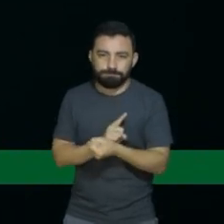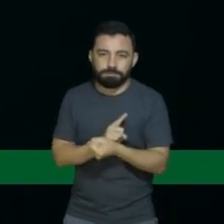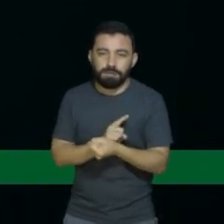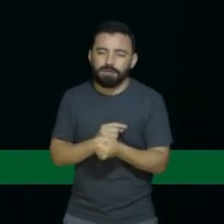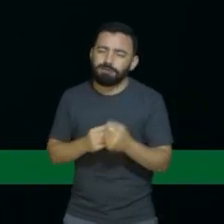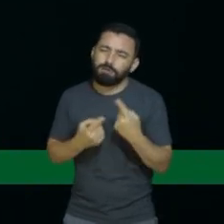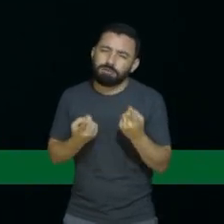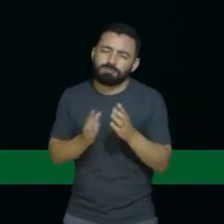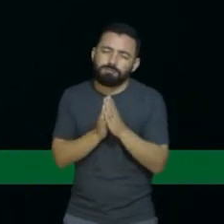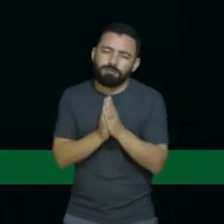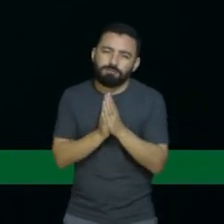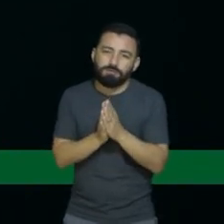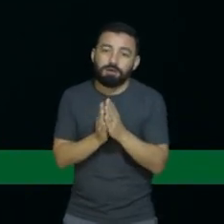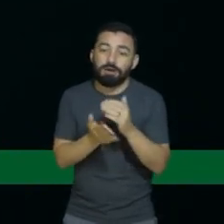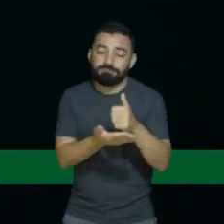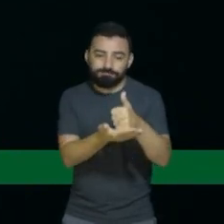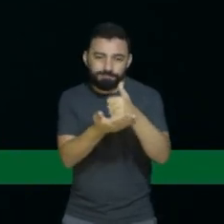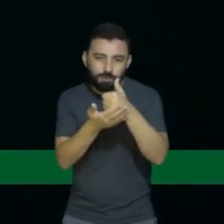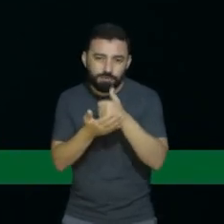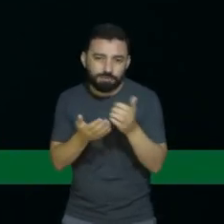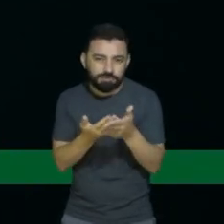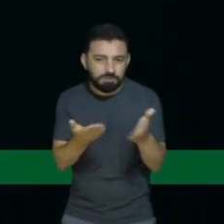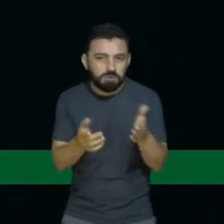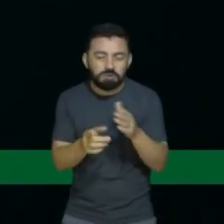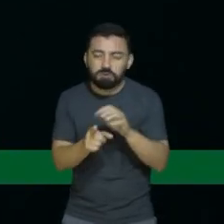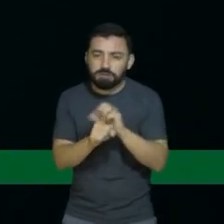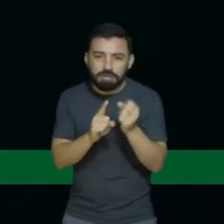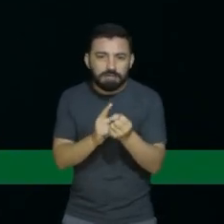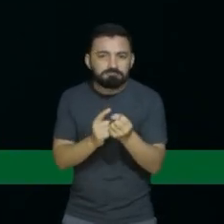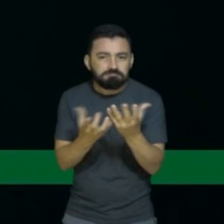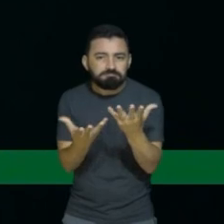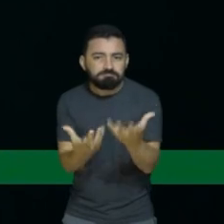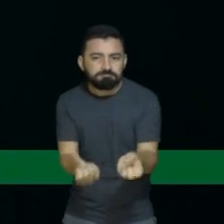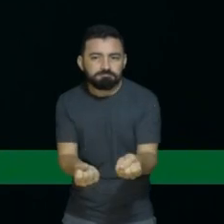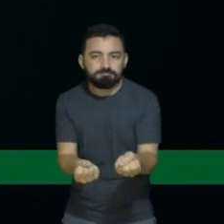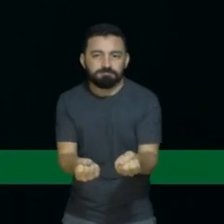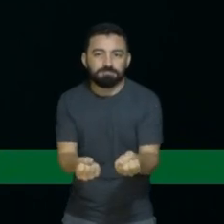da sociedade e ela acenou positivamente.